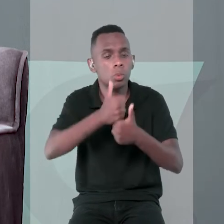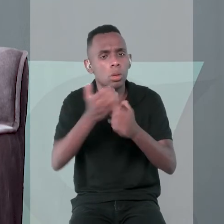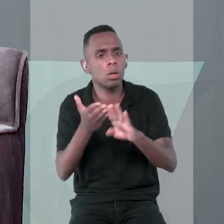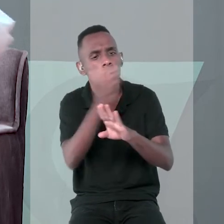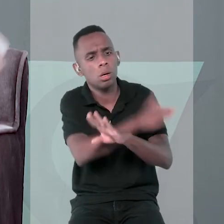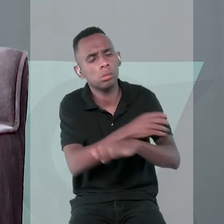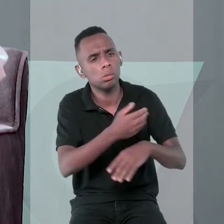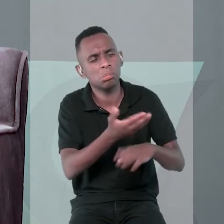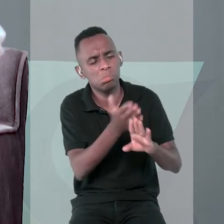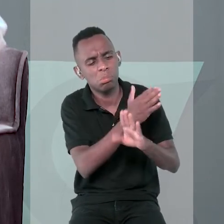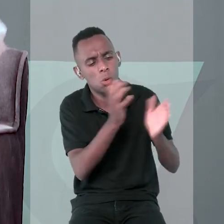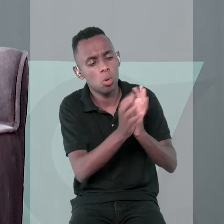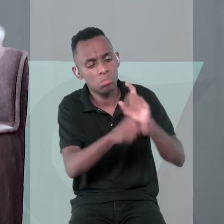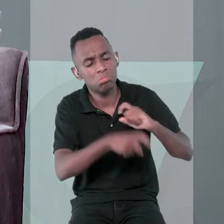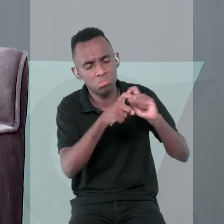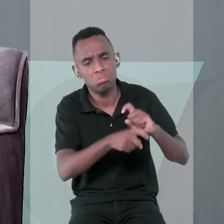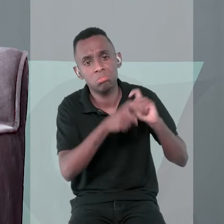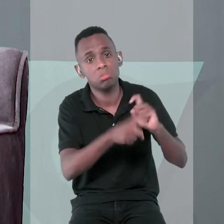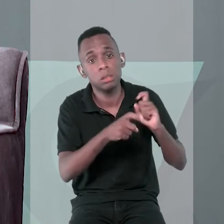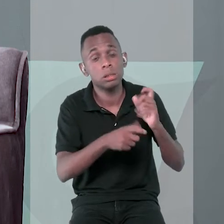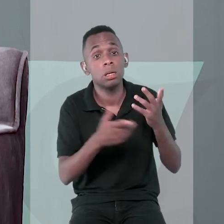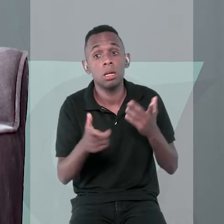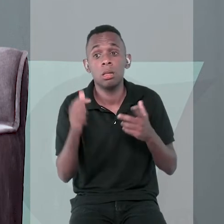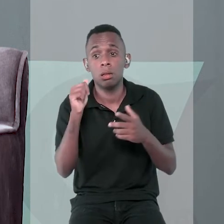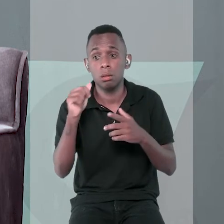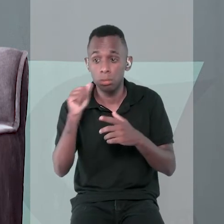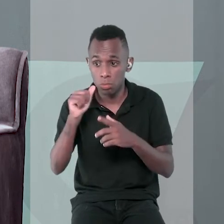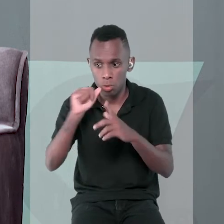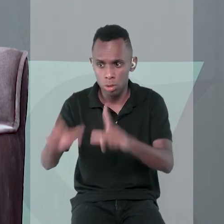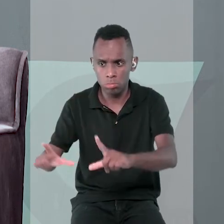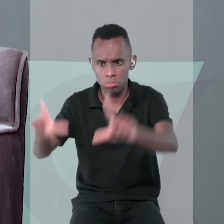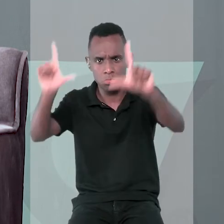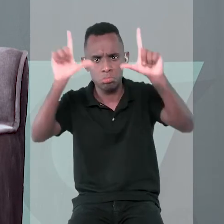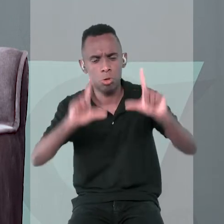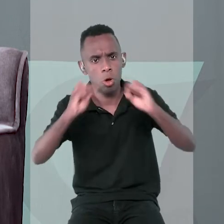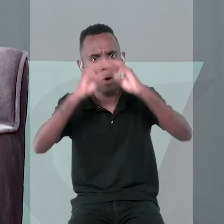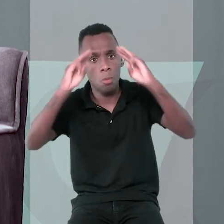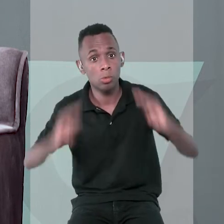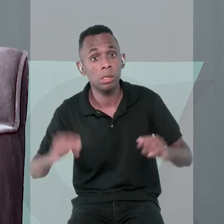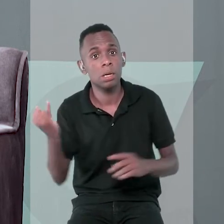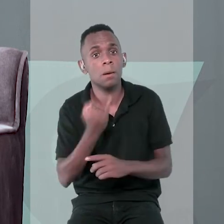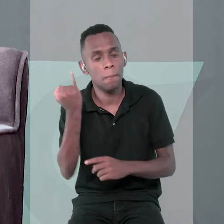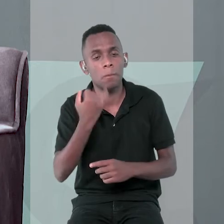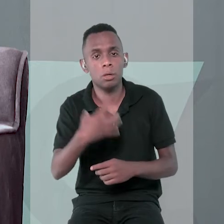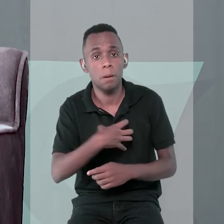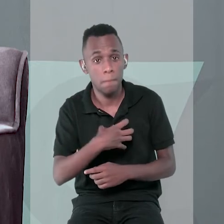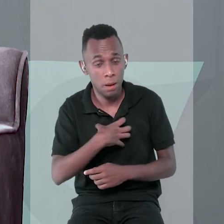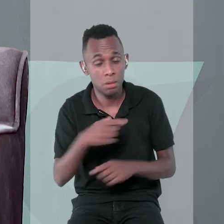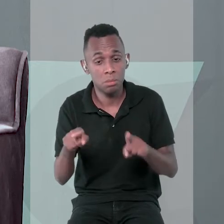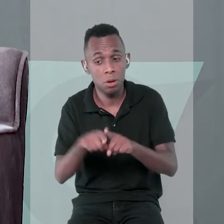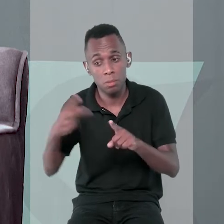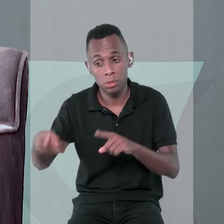antigos caipiras, e aí esse retrato dela passa a fazer parte de um museu muito importante, um pouco para destacar a Bahia e a própria